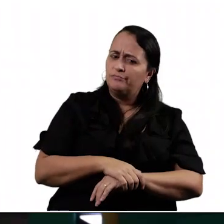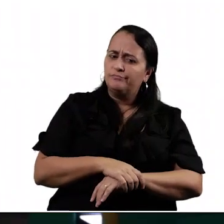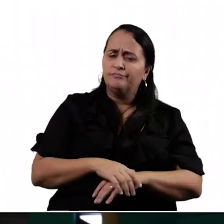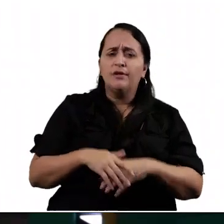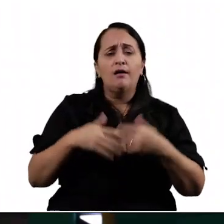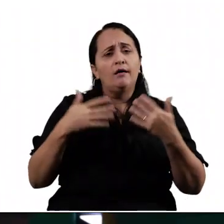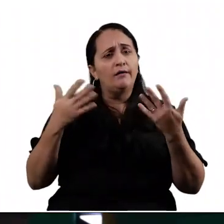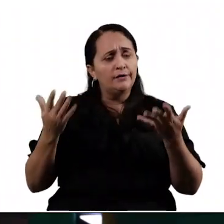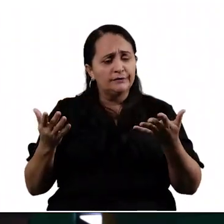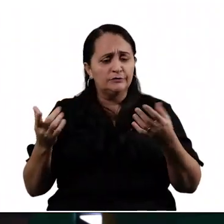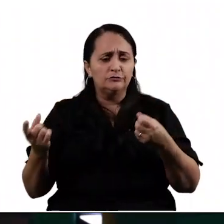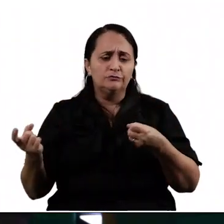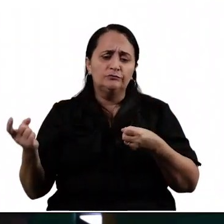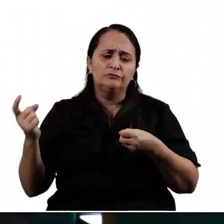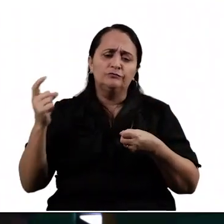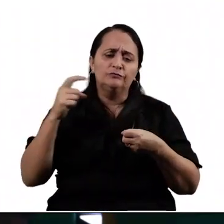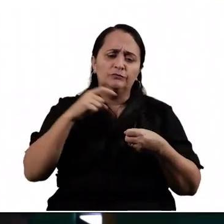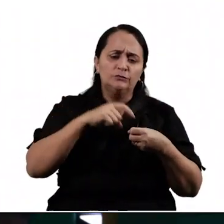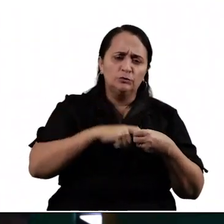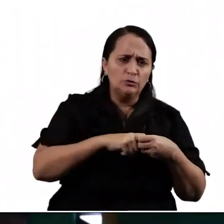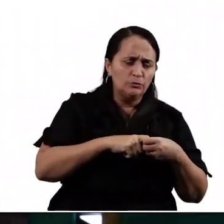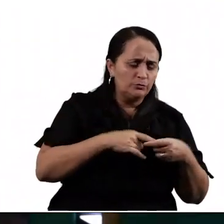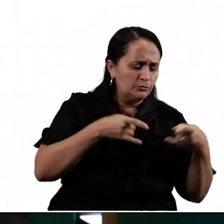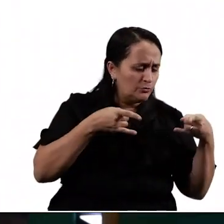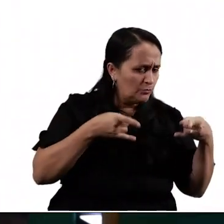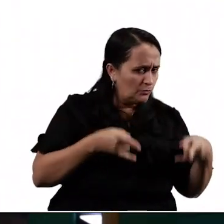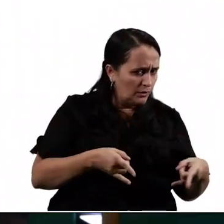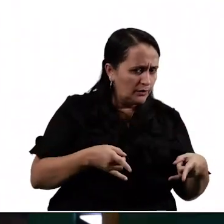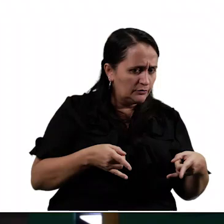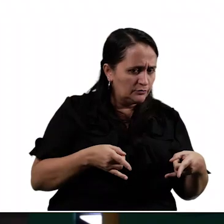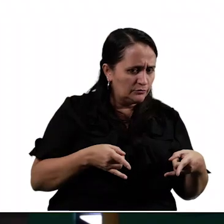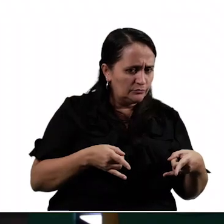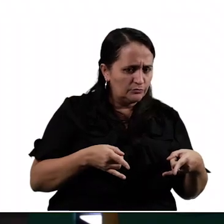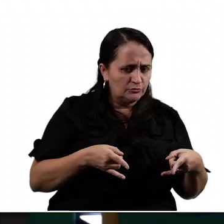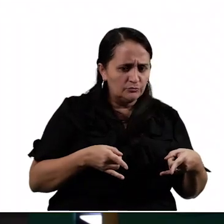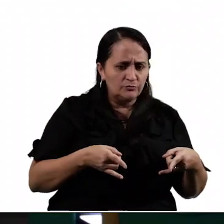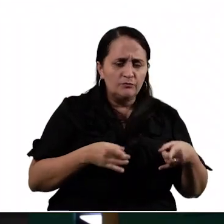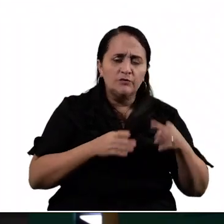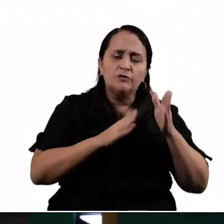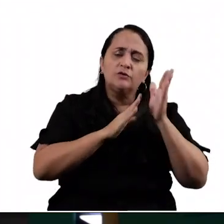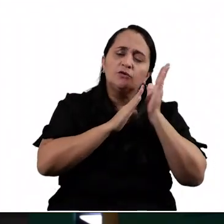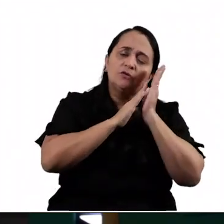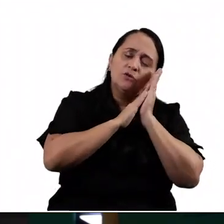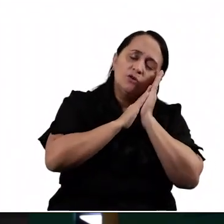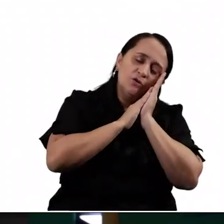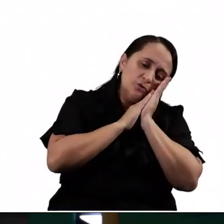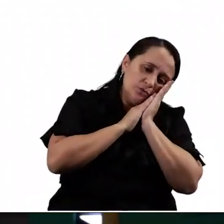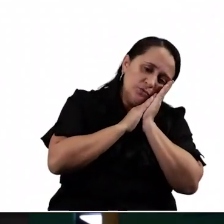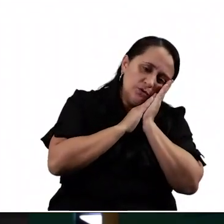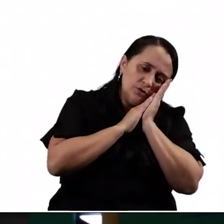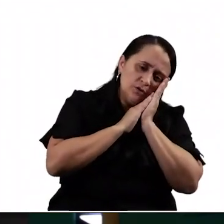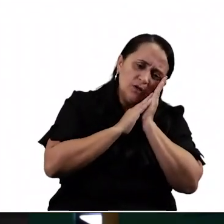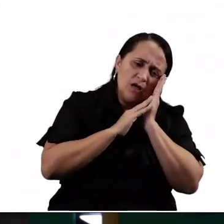e foi voltando para o seu quarto quando ele chegou lá no seu quarto pronto para dormir tinha alguém